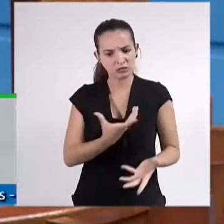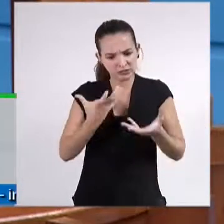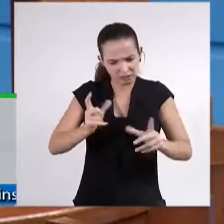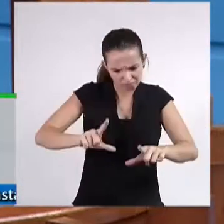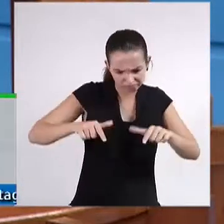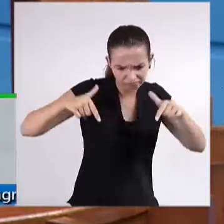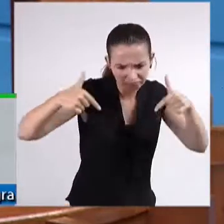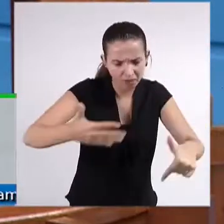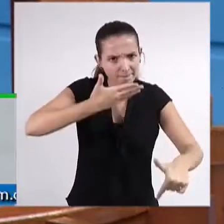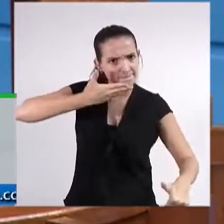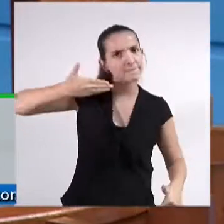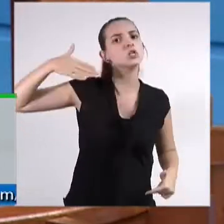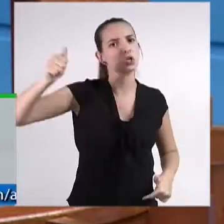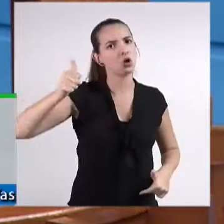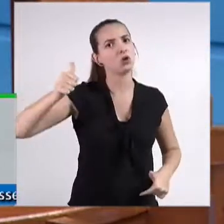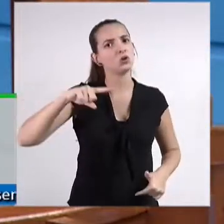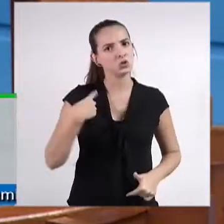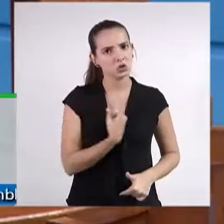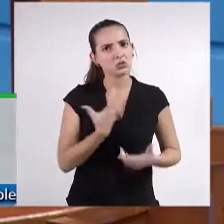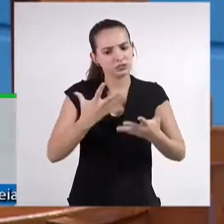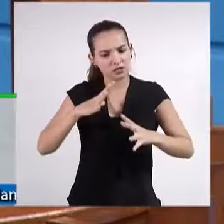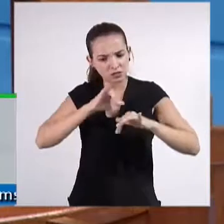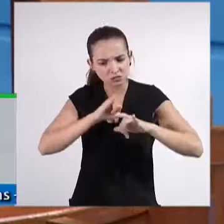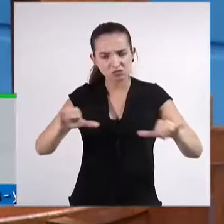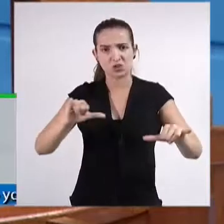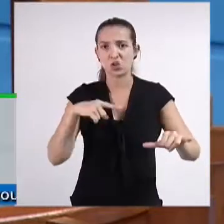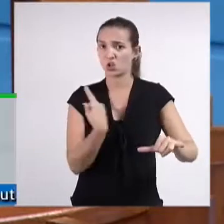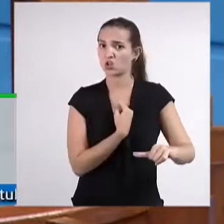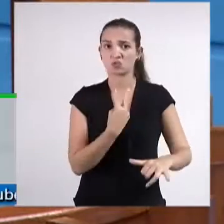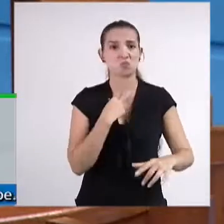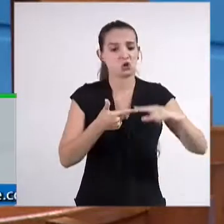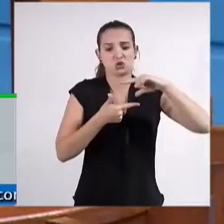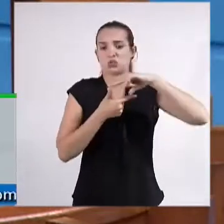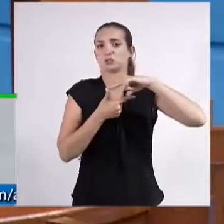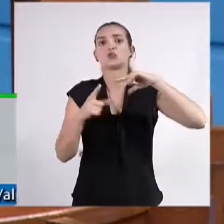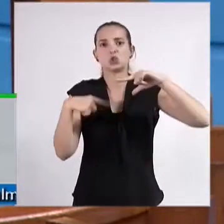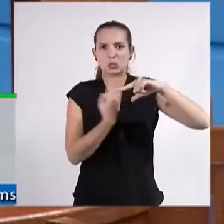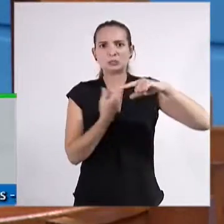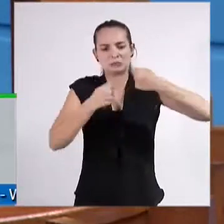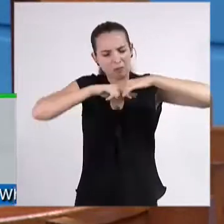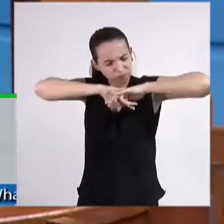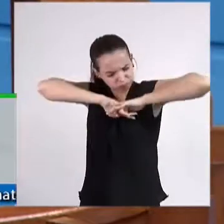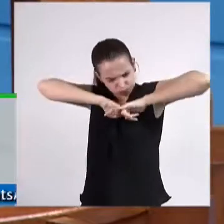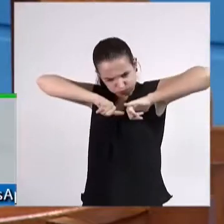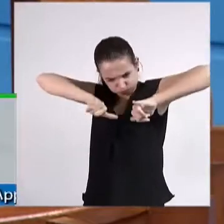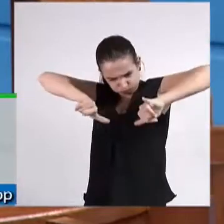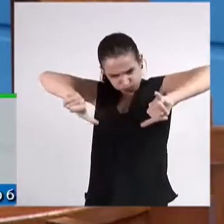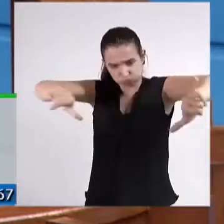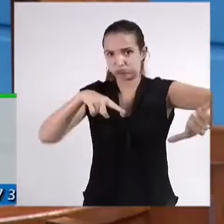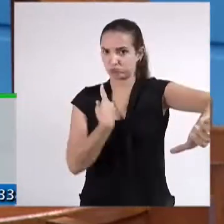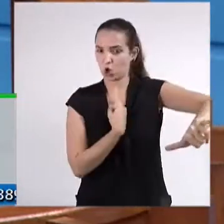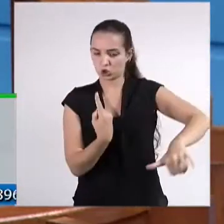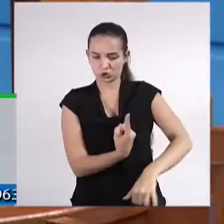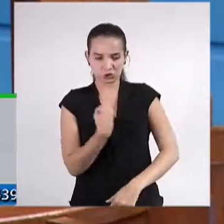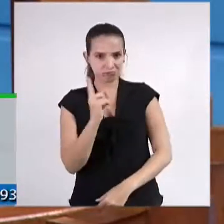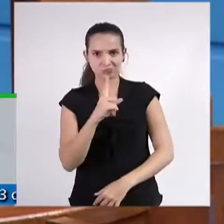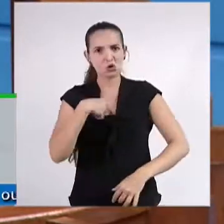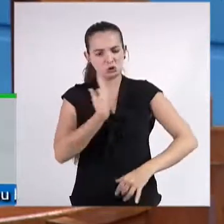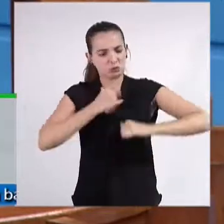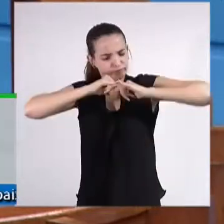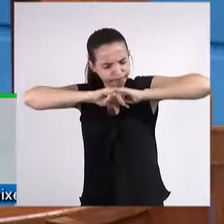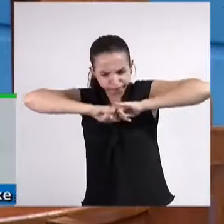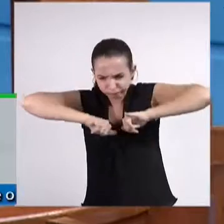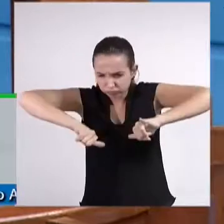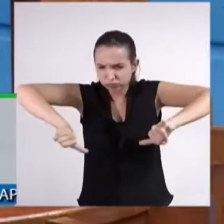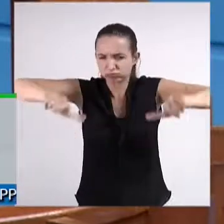voz no deserto. Tem que ter um eco, isso tem que reverberar, tem que repercutir. Então, nós não podemos deixar